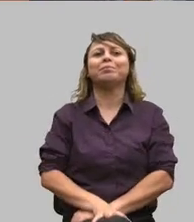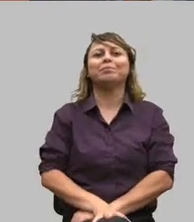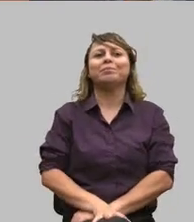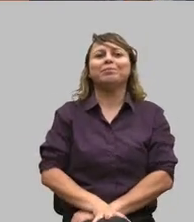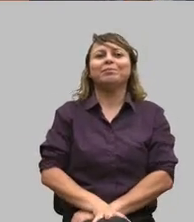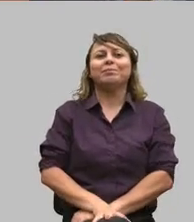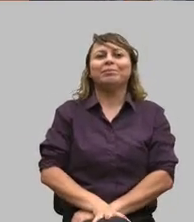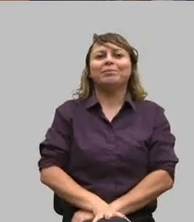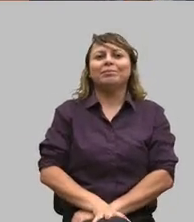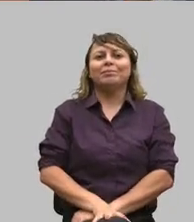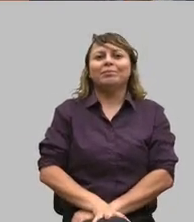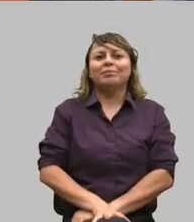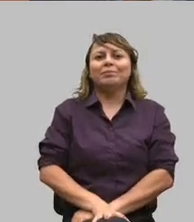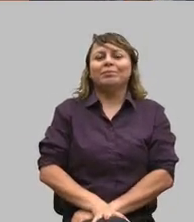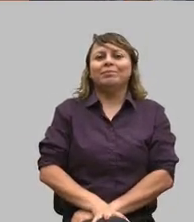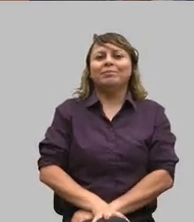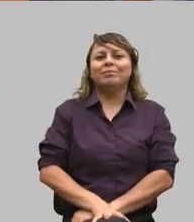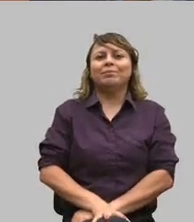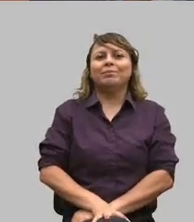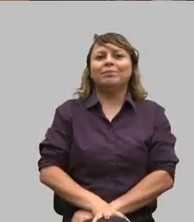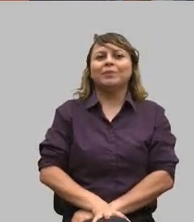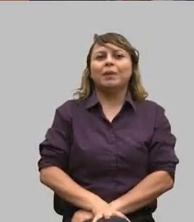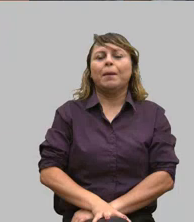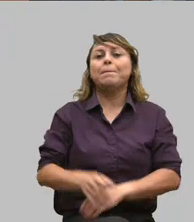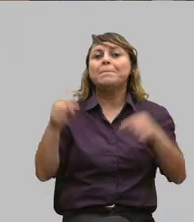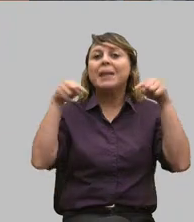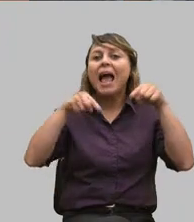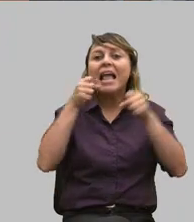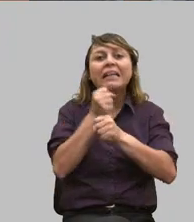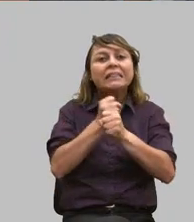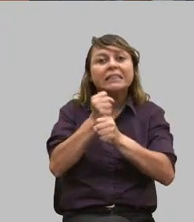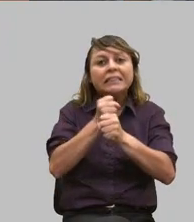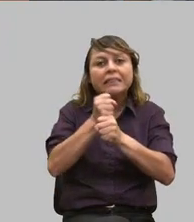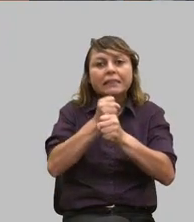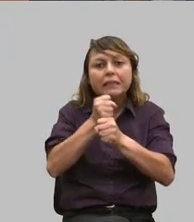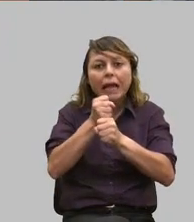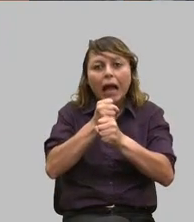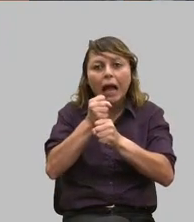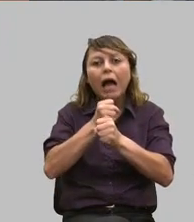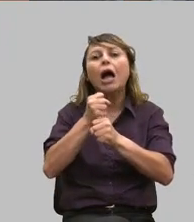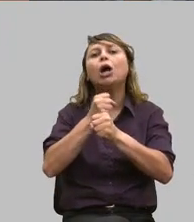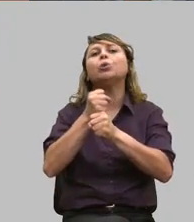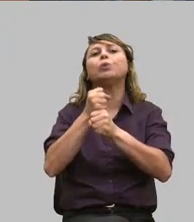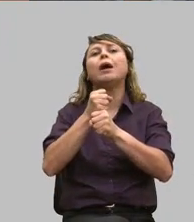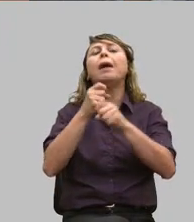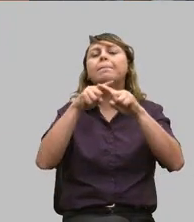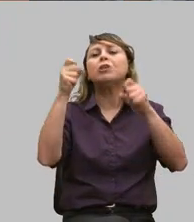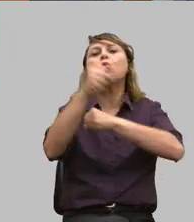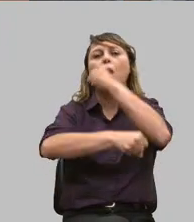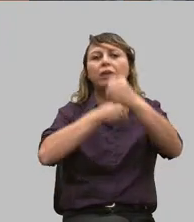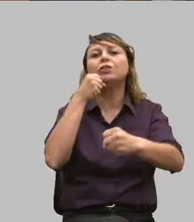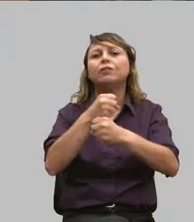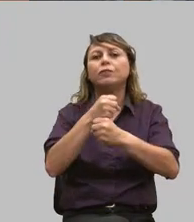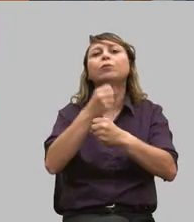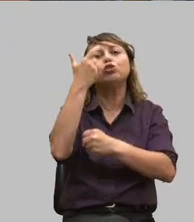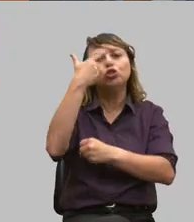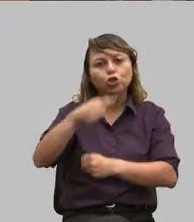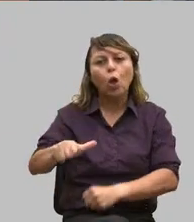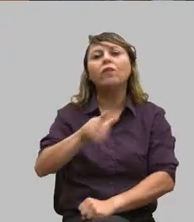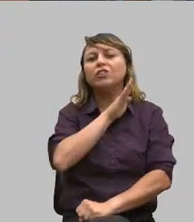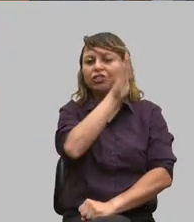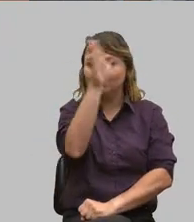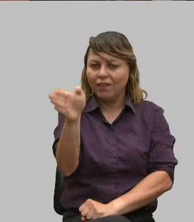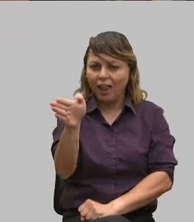não oi oi para esse ano não não porque a gente tem um tempo aí de execução Mas ano que vem nós vamos abrir de novo e aí ano que